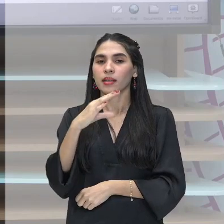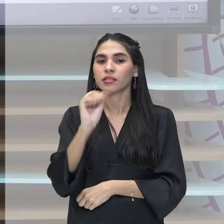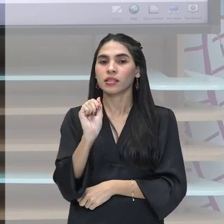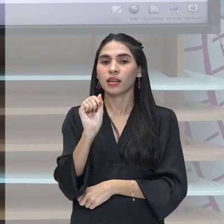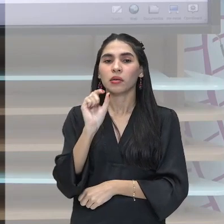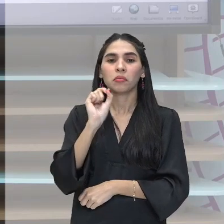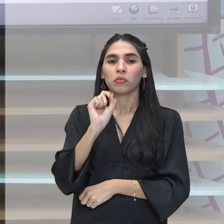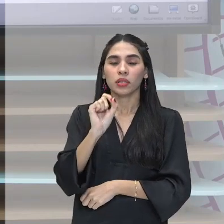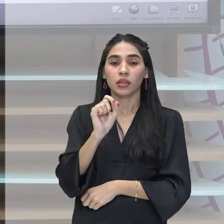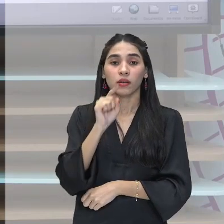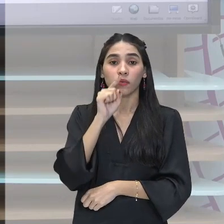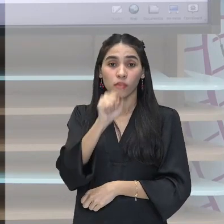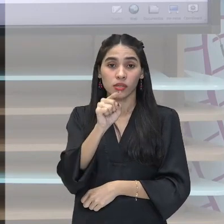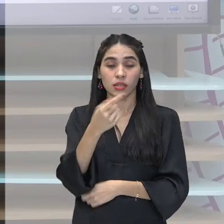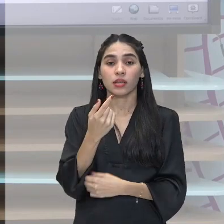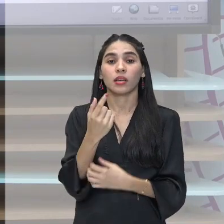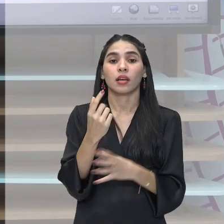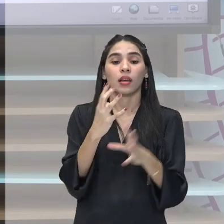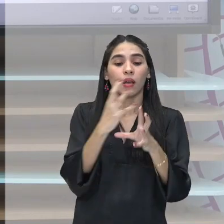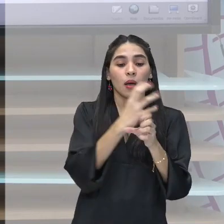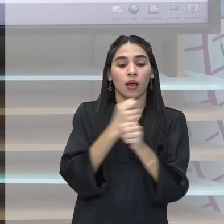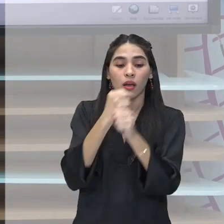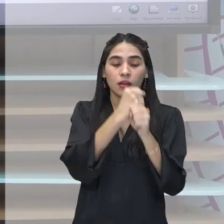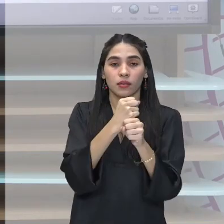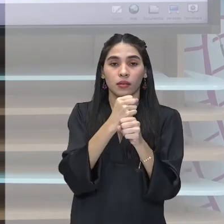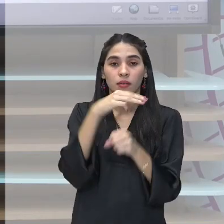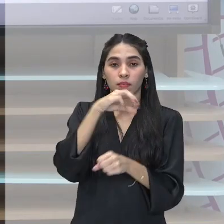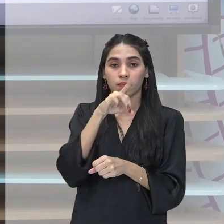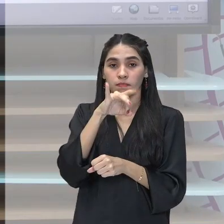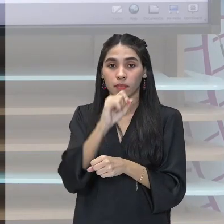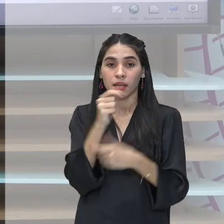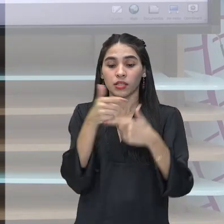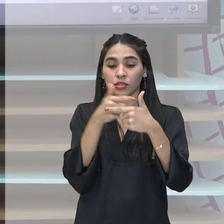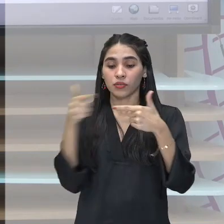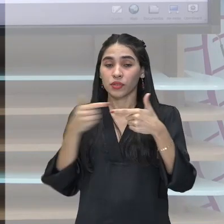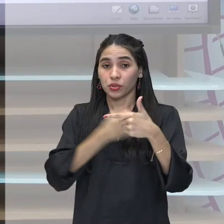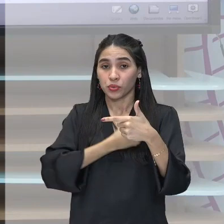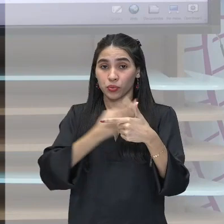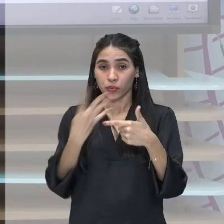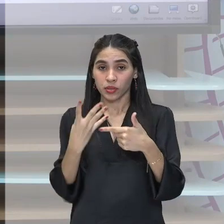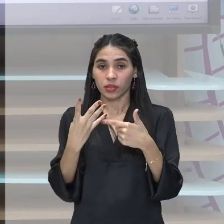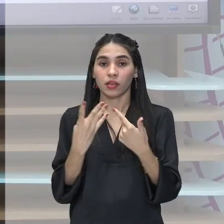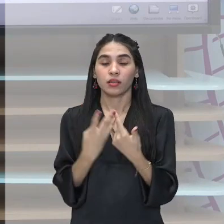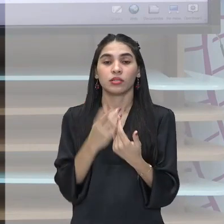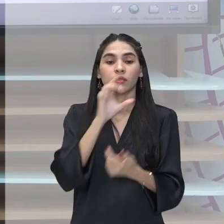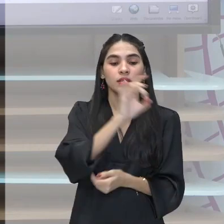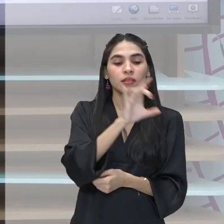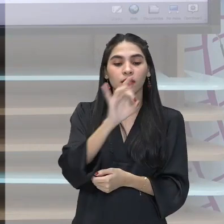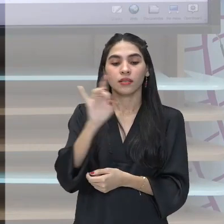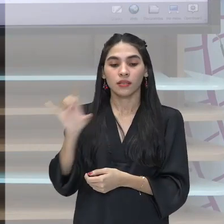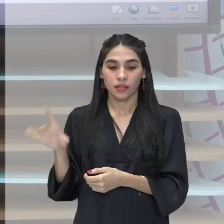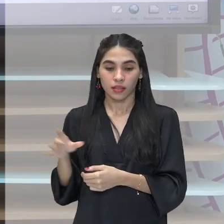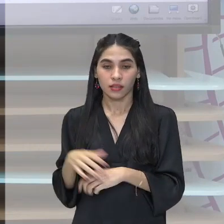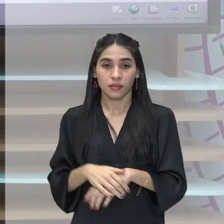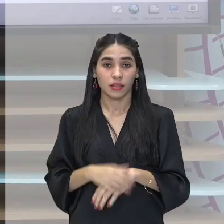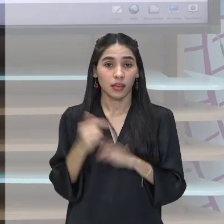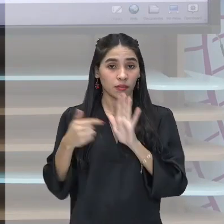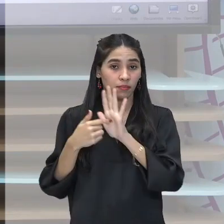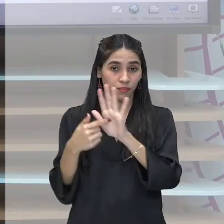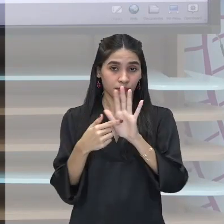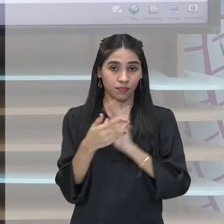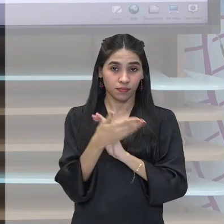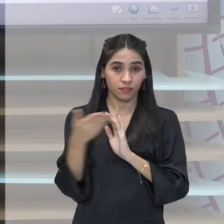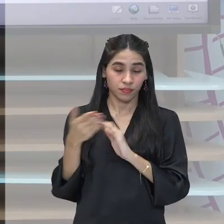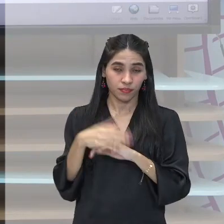Você soma as médias e divide pela quantidade. Isso foi realizada para cada um. Acabei de mostrar para